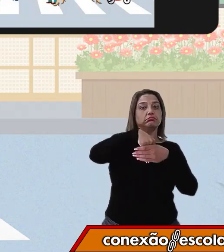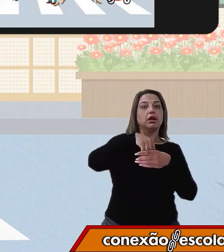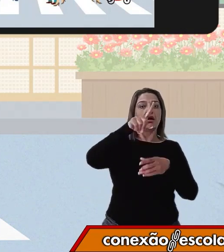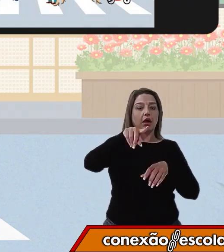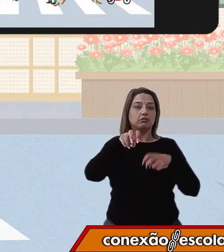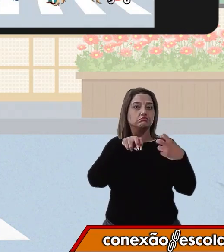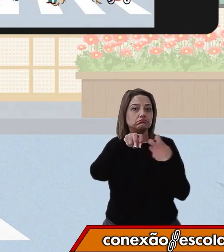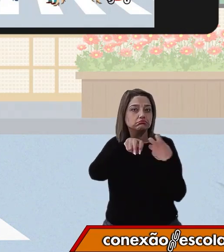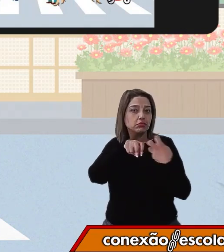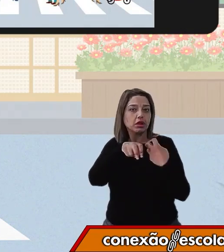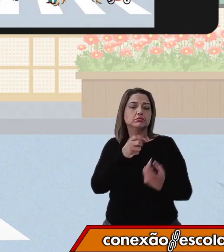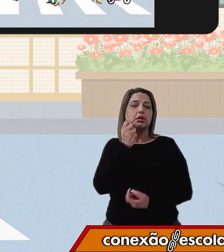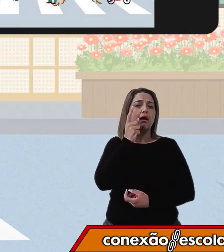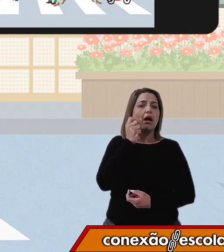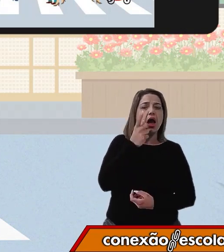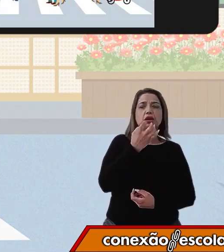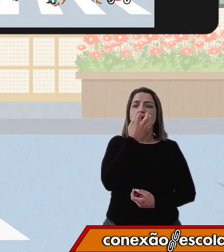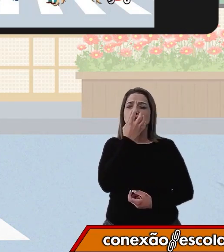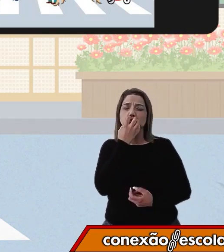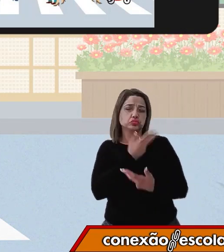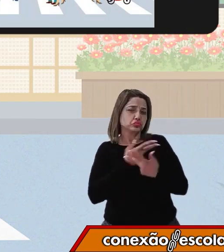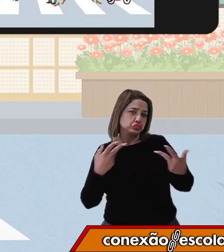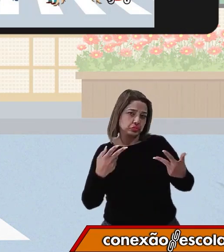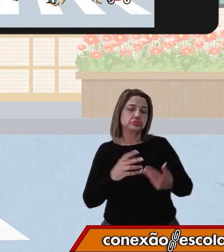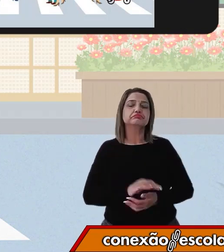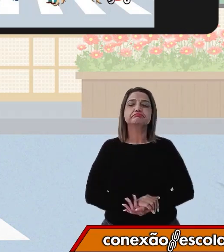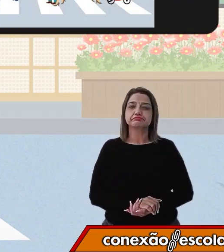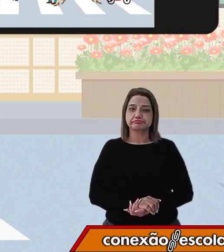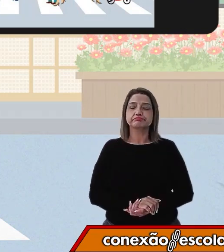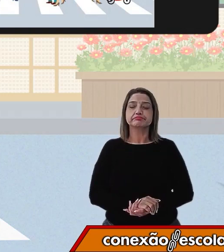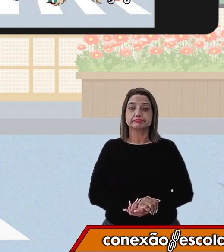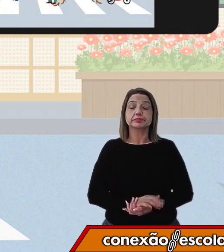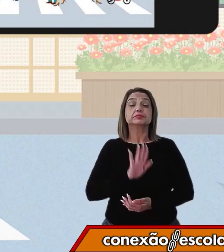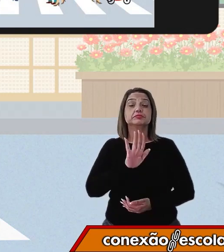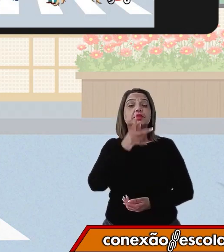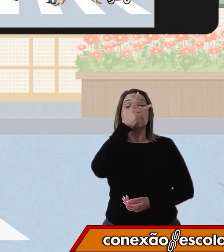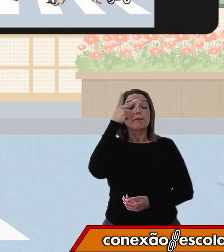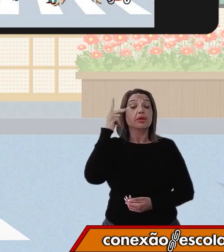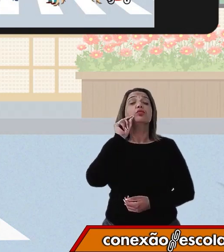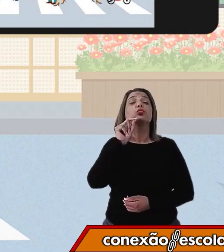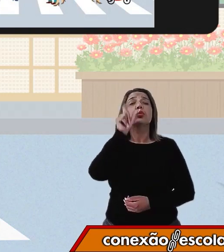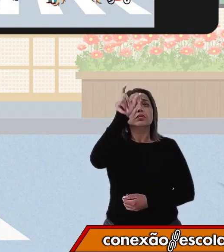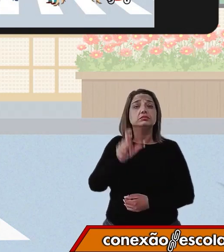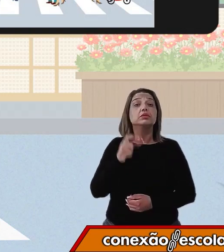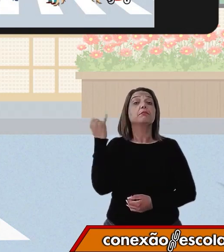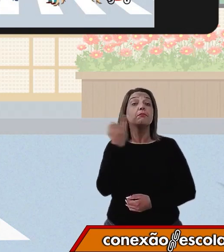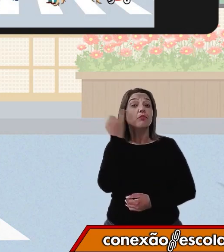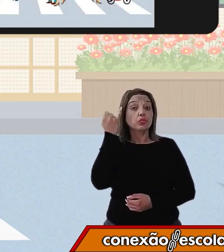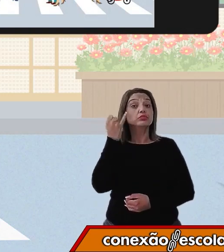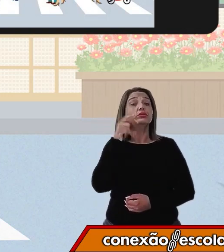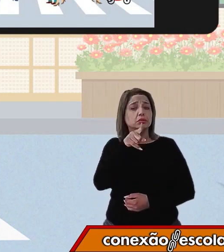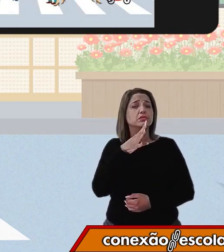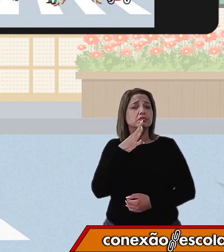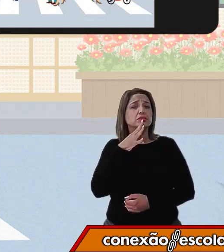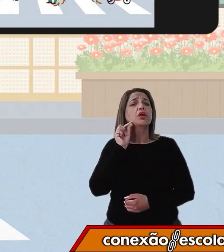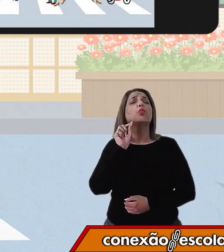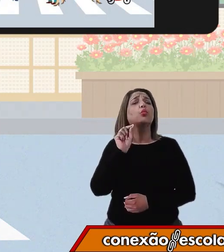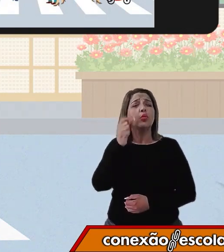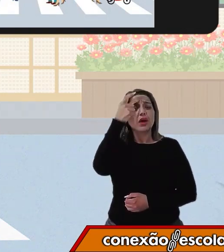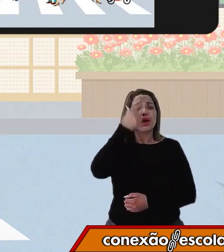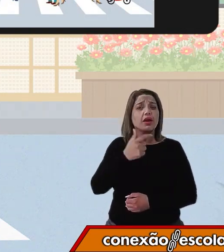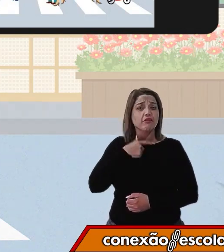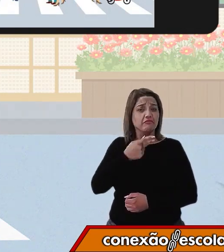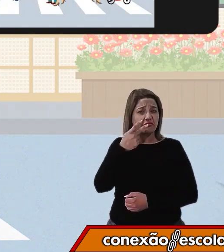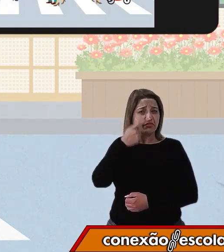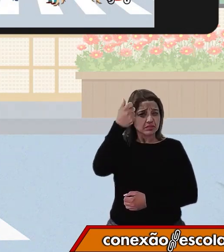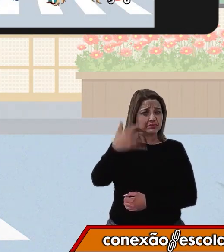seja gato ou cachorro mas agora temos alguém muito importante lá no trânsito vocês sabem de